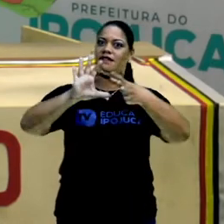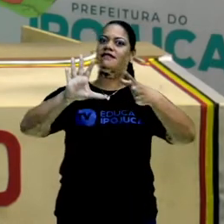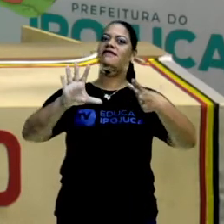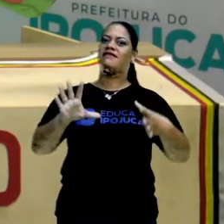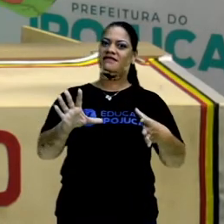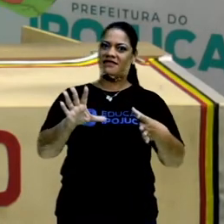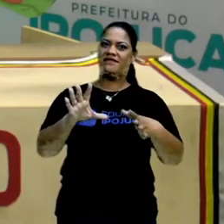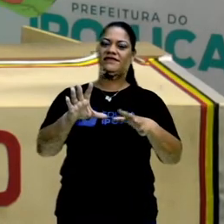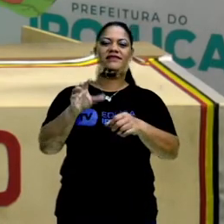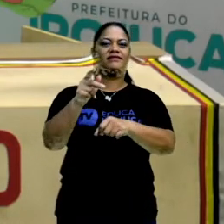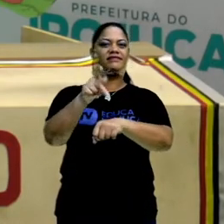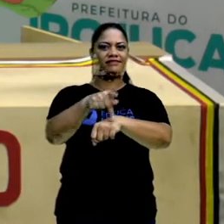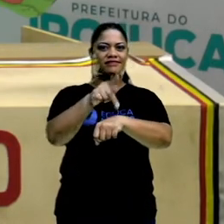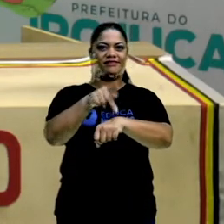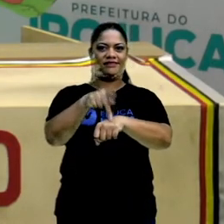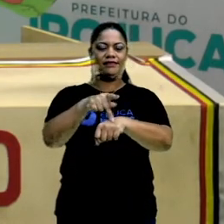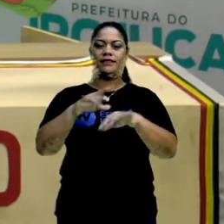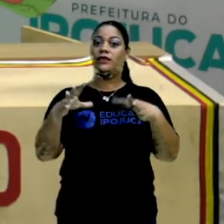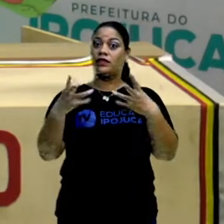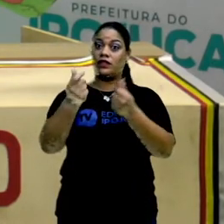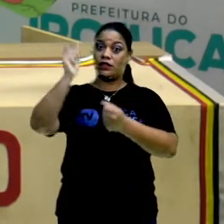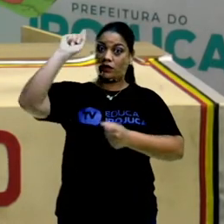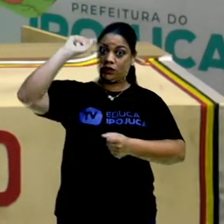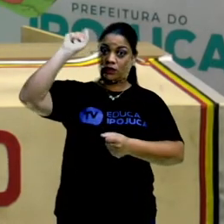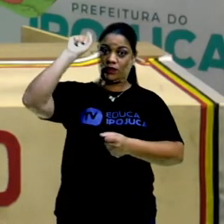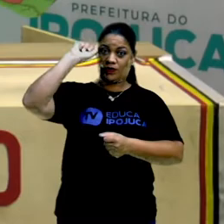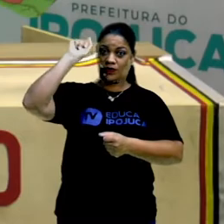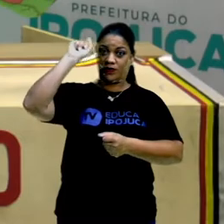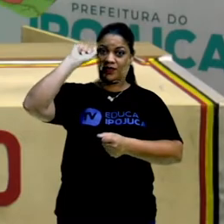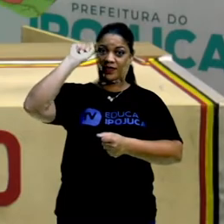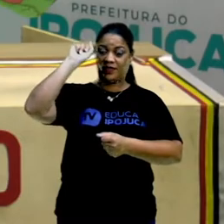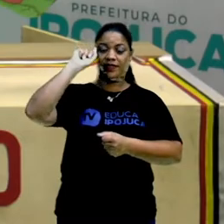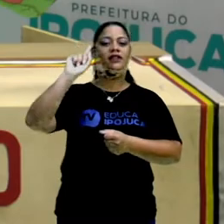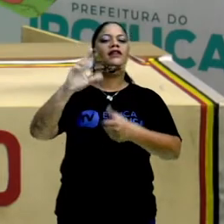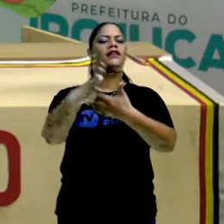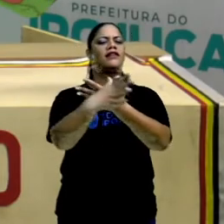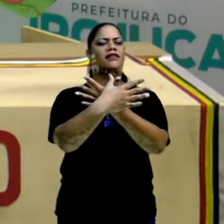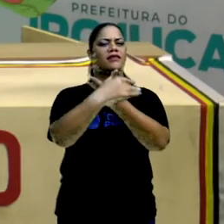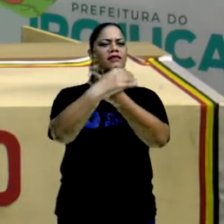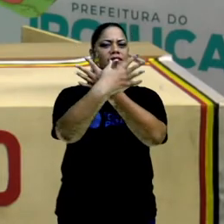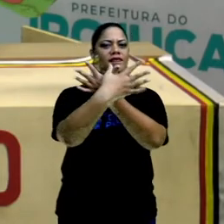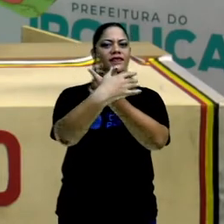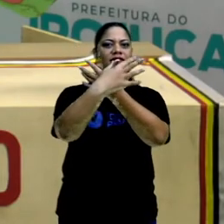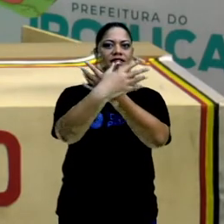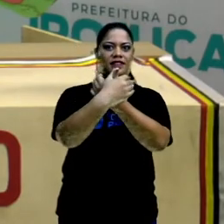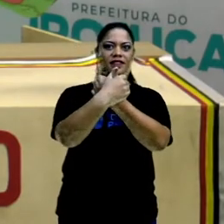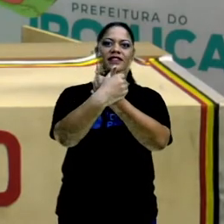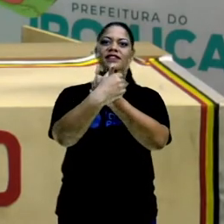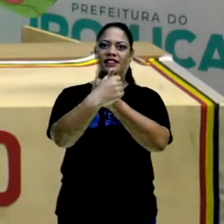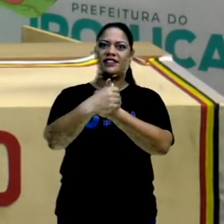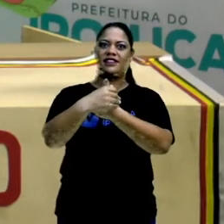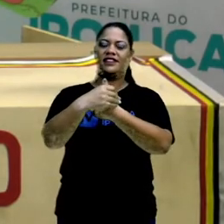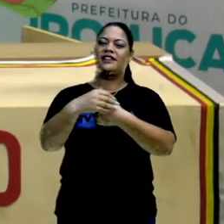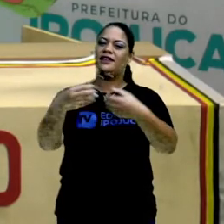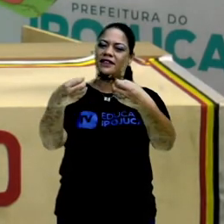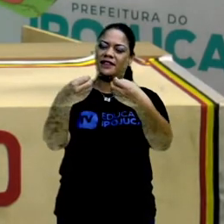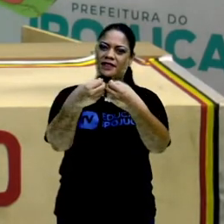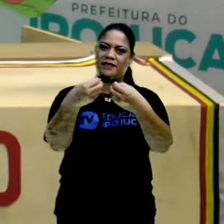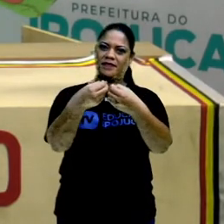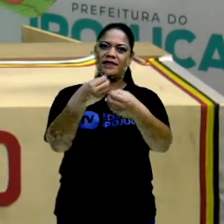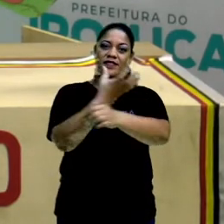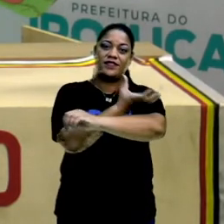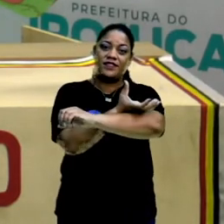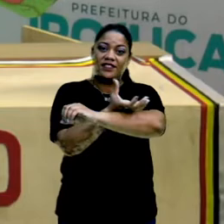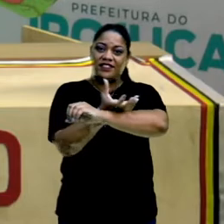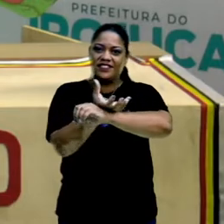das pedras. E todos os dias aquela borboleta ia passear num